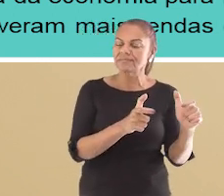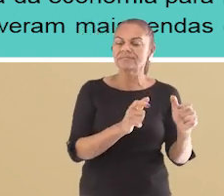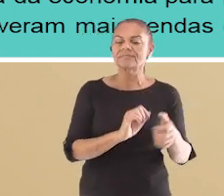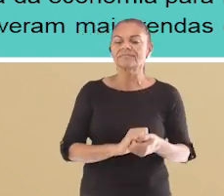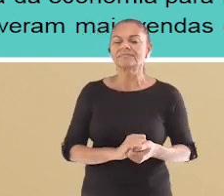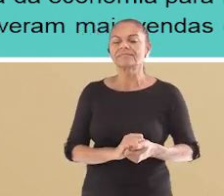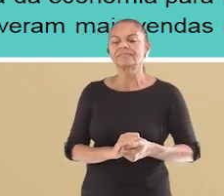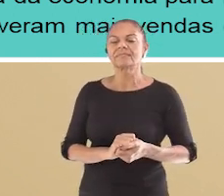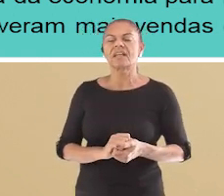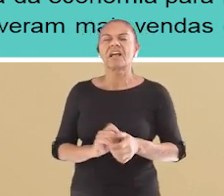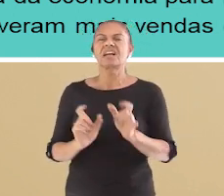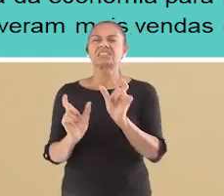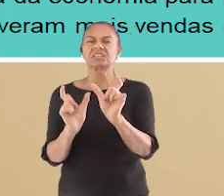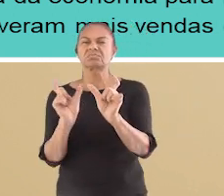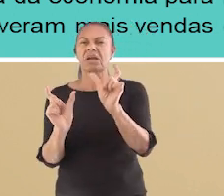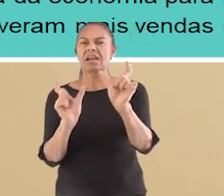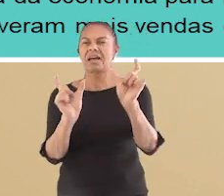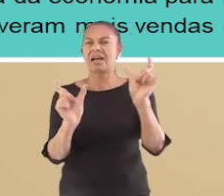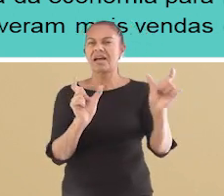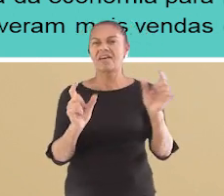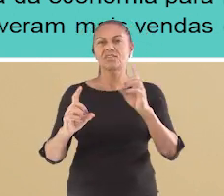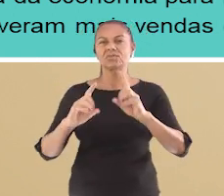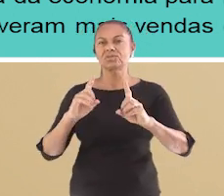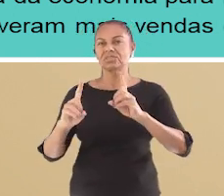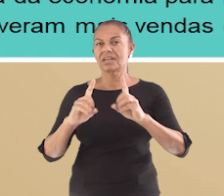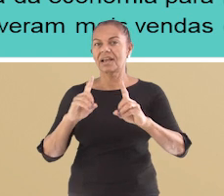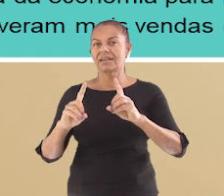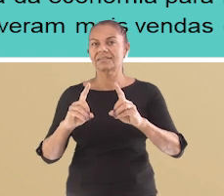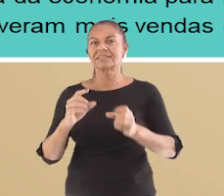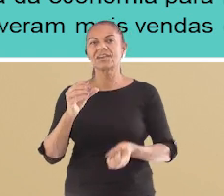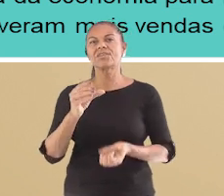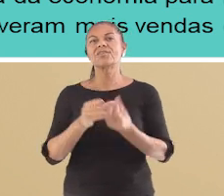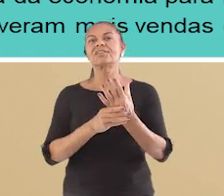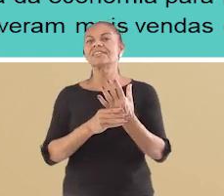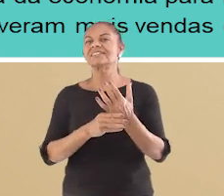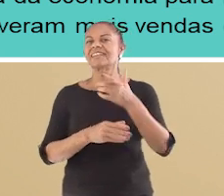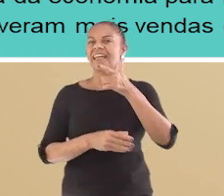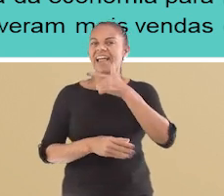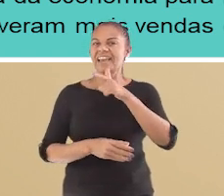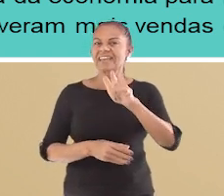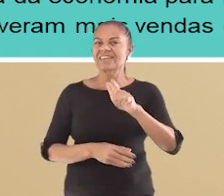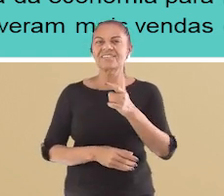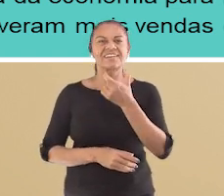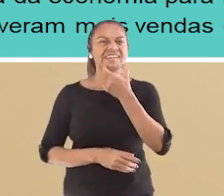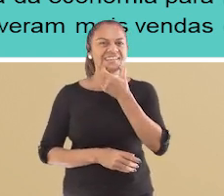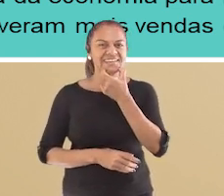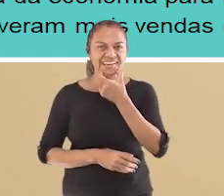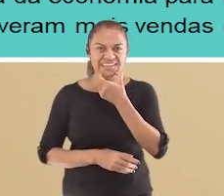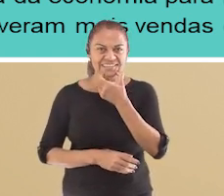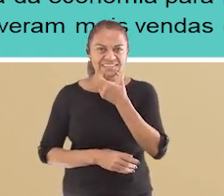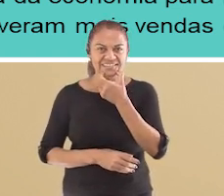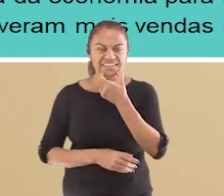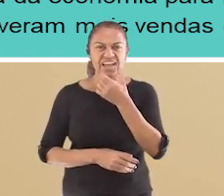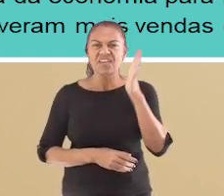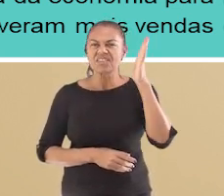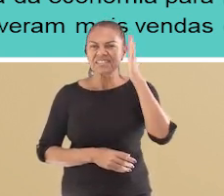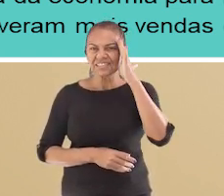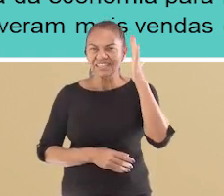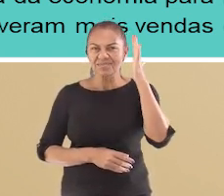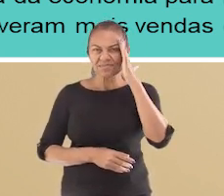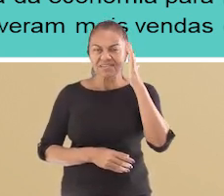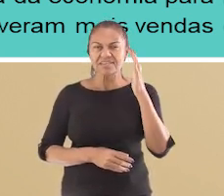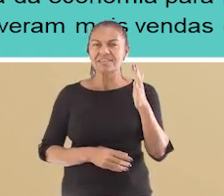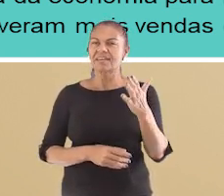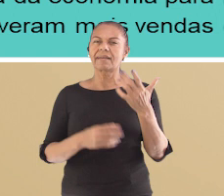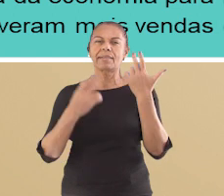fato. A maioria das palavras estranhas nesse diálogo tem origem da língua inglesa. Vocês sabiam que é uma coisa